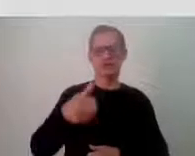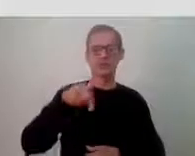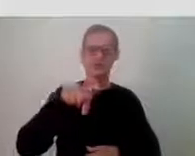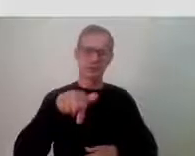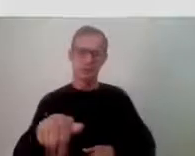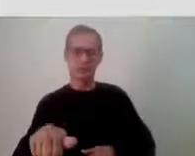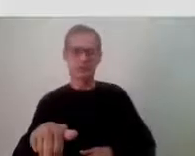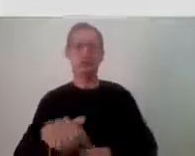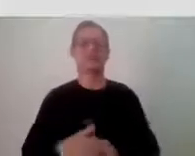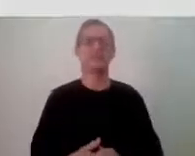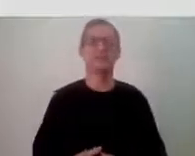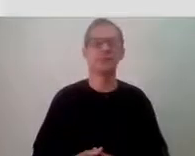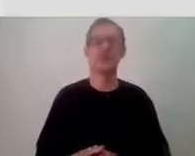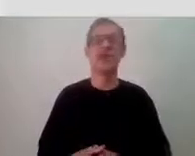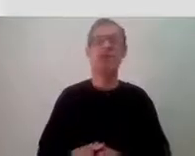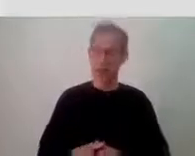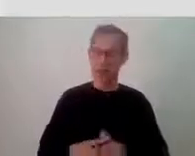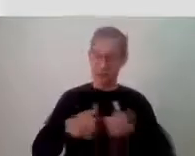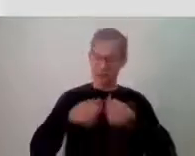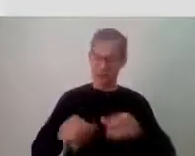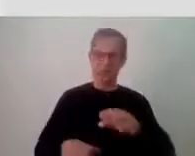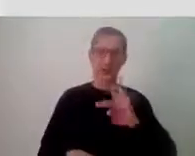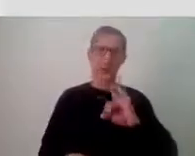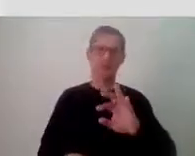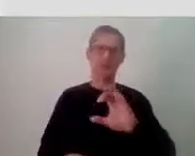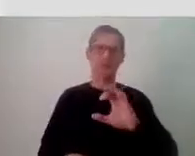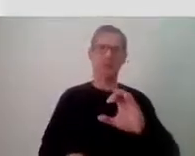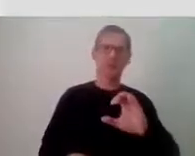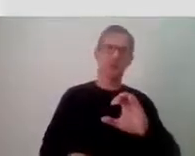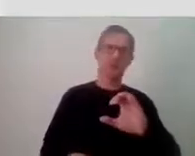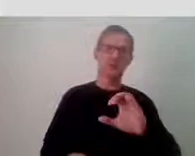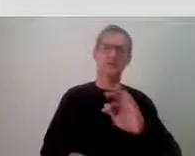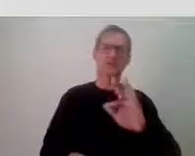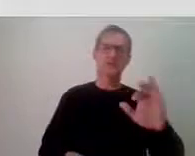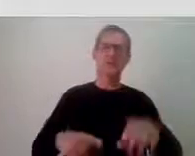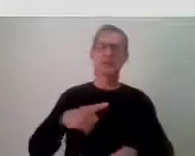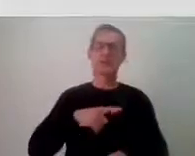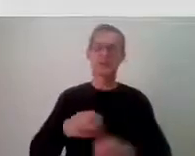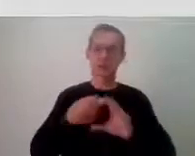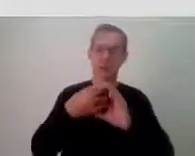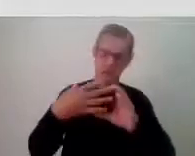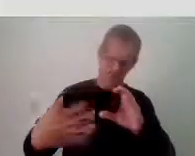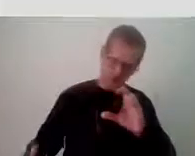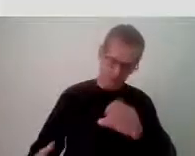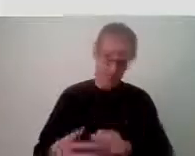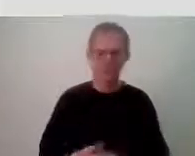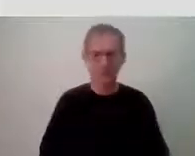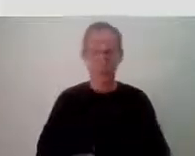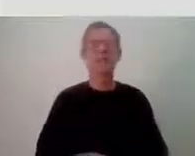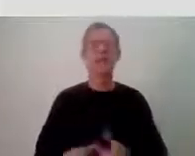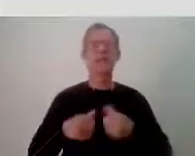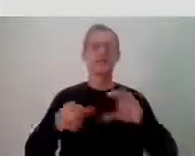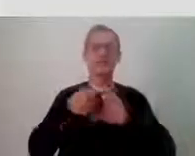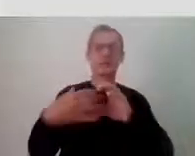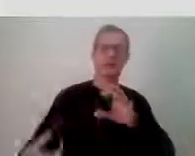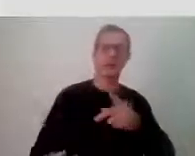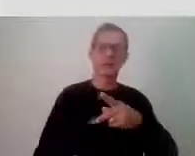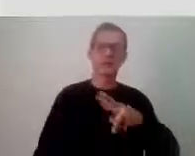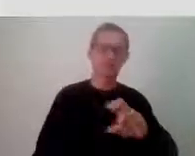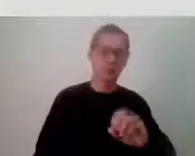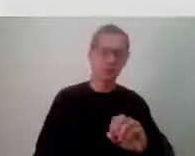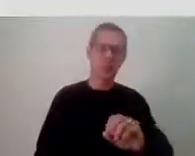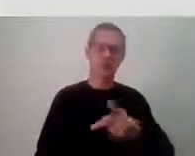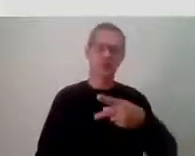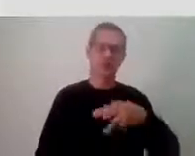2,67. A partir do teorema fundamental, nós temos algumas propriedades. Que propriedades são essas?